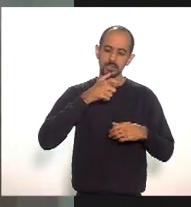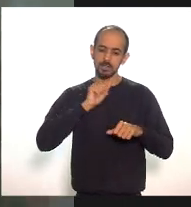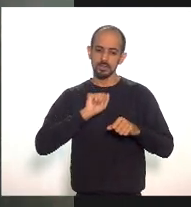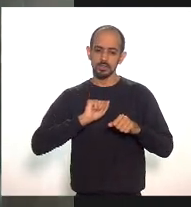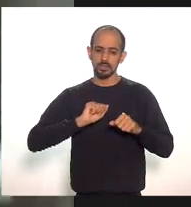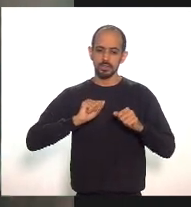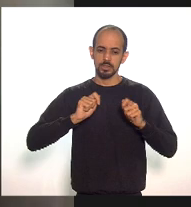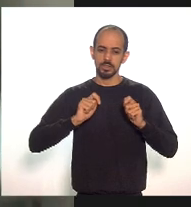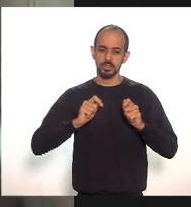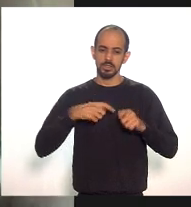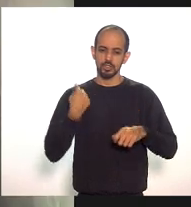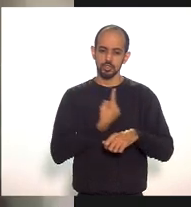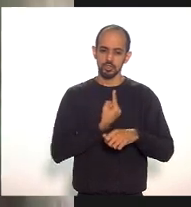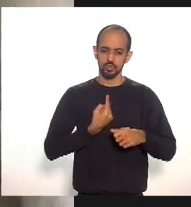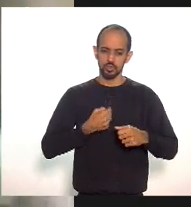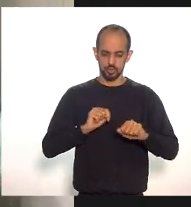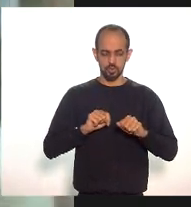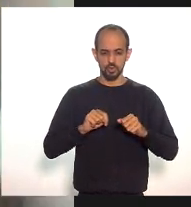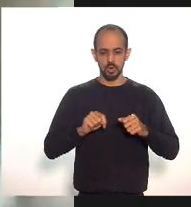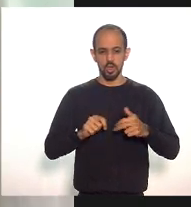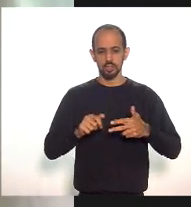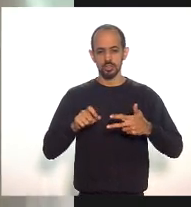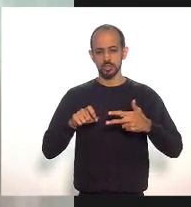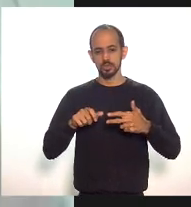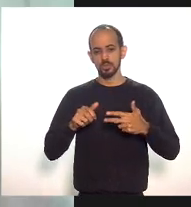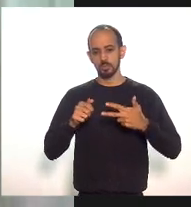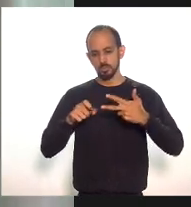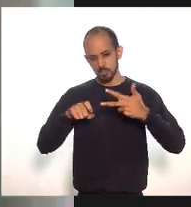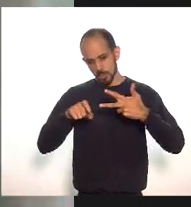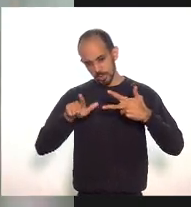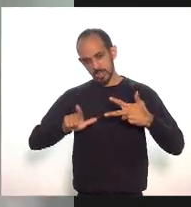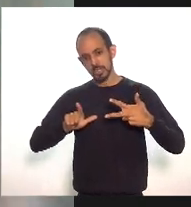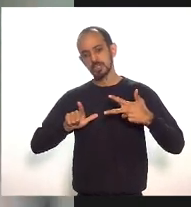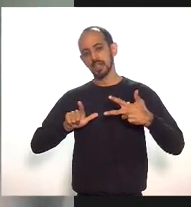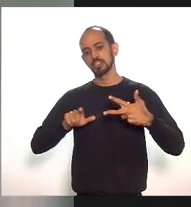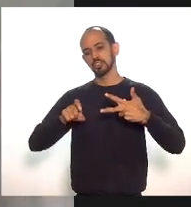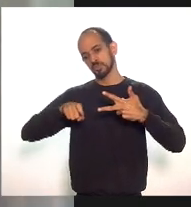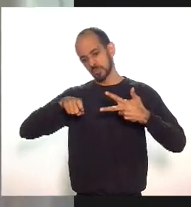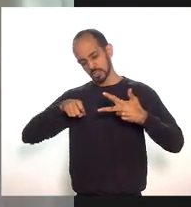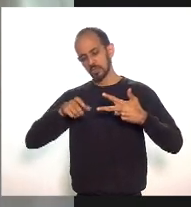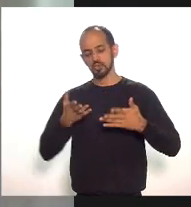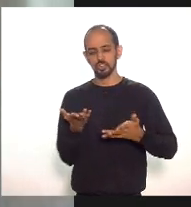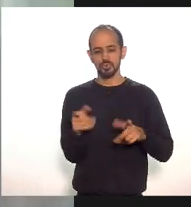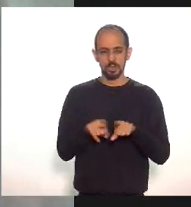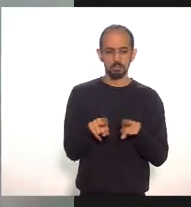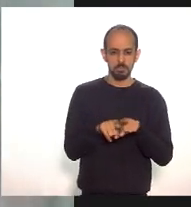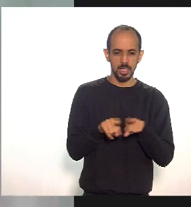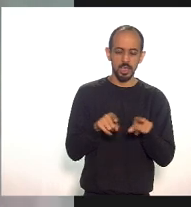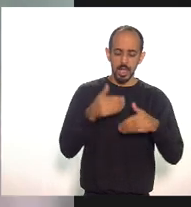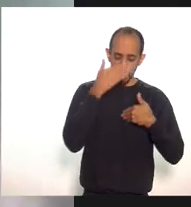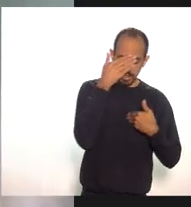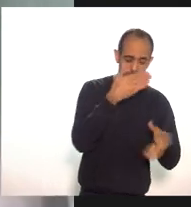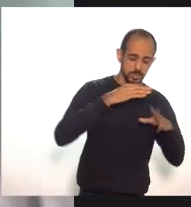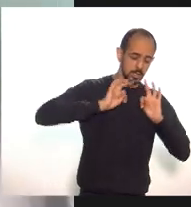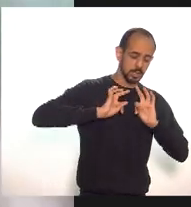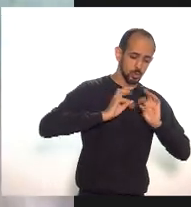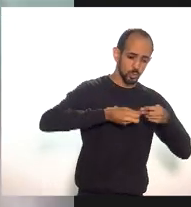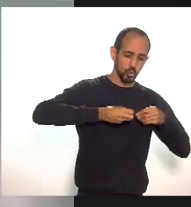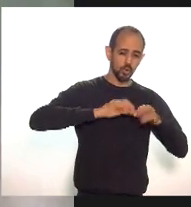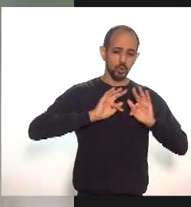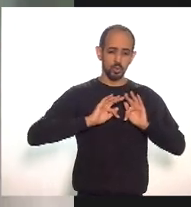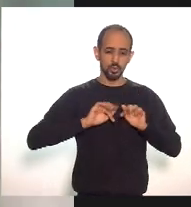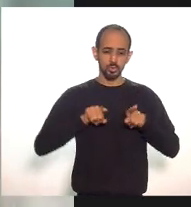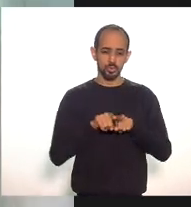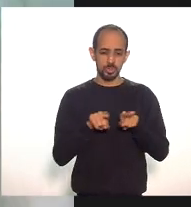e aí mais uma vez a casa saindo na frente ainda na Vanguarda de agradecer aqui a todos os meus pares a